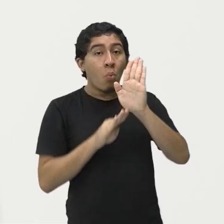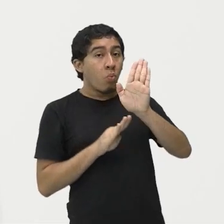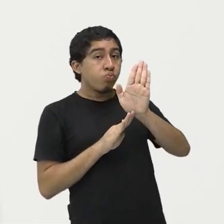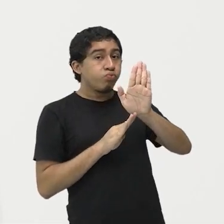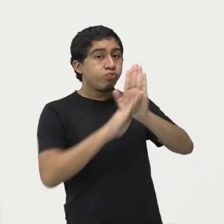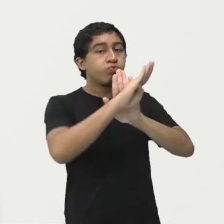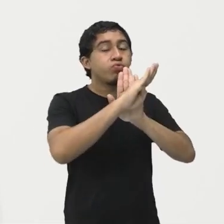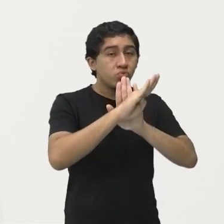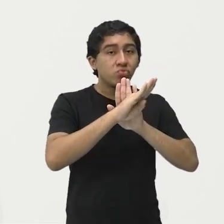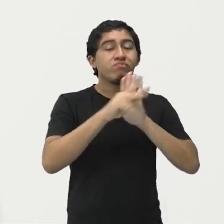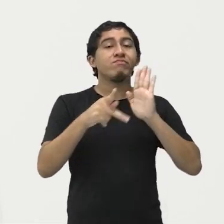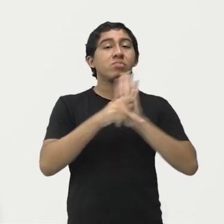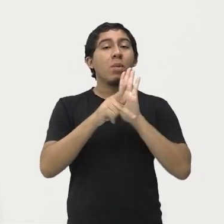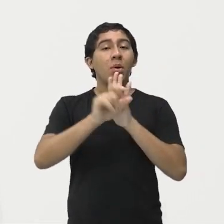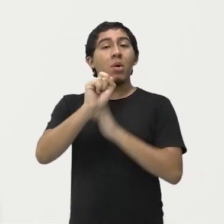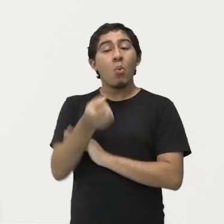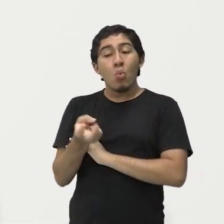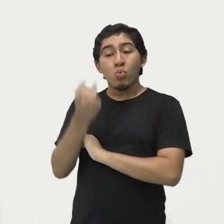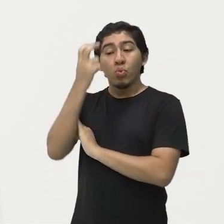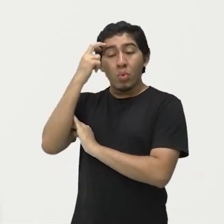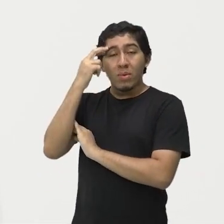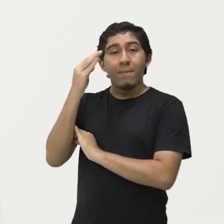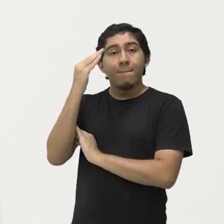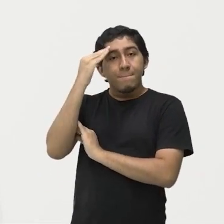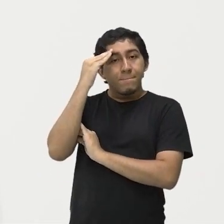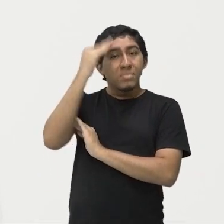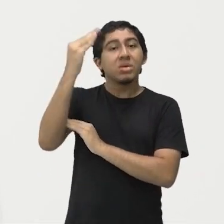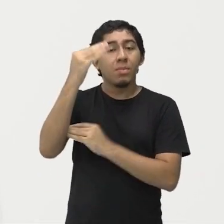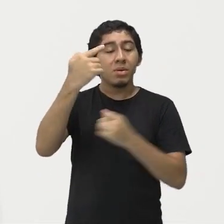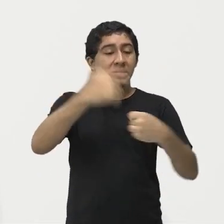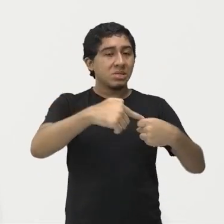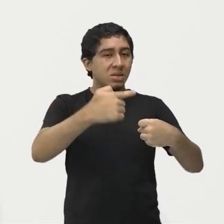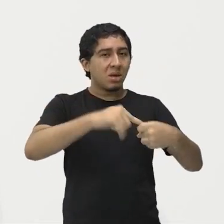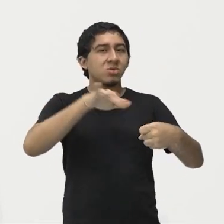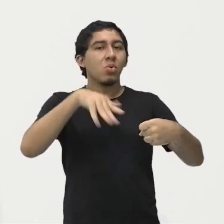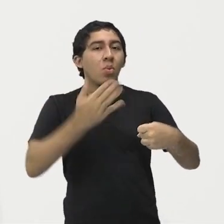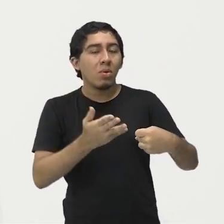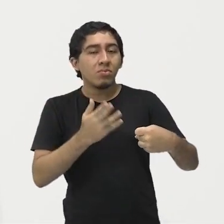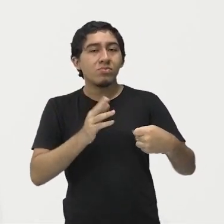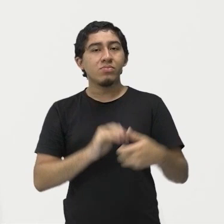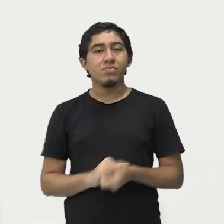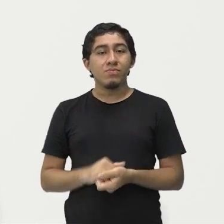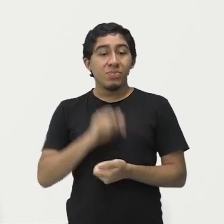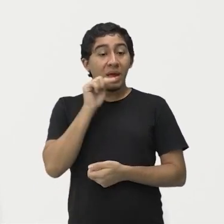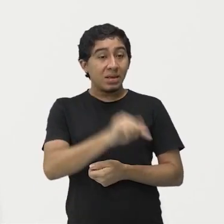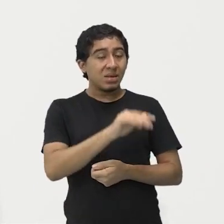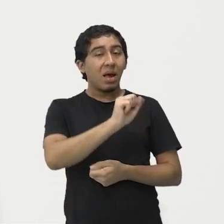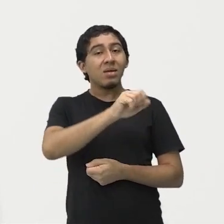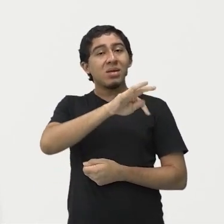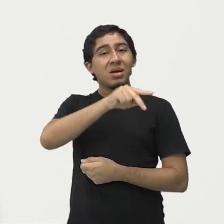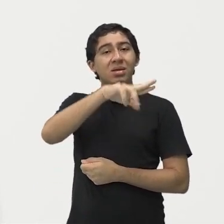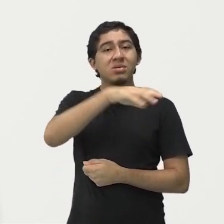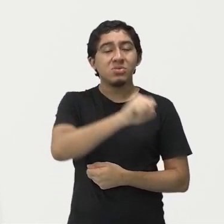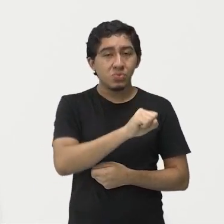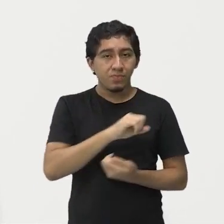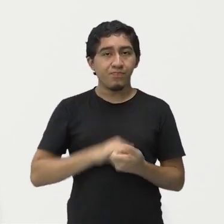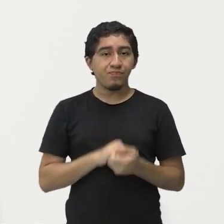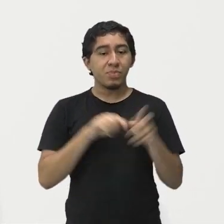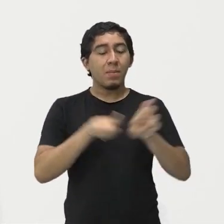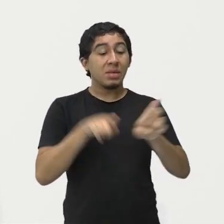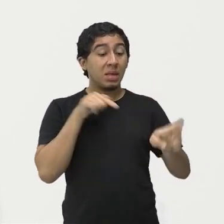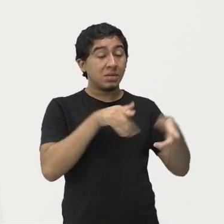principal cidade-estado a cidade de Atenas, tá? Foi neste período clássico, então, que a gente